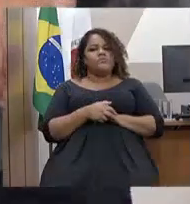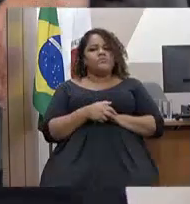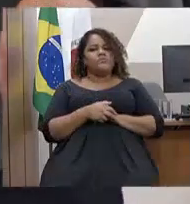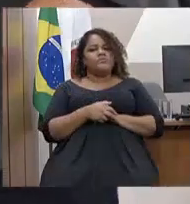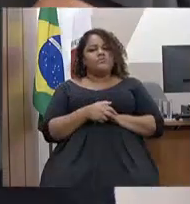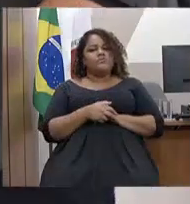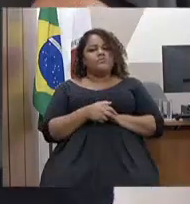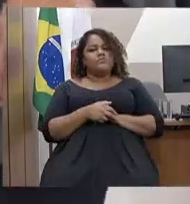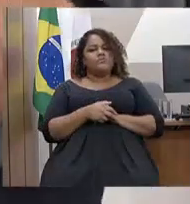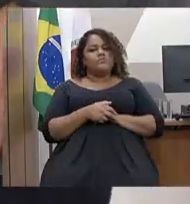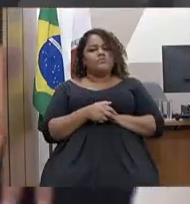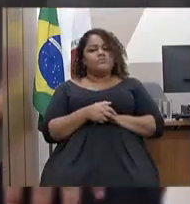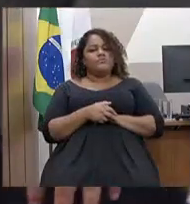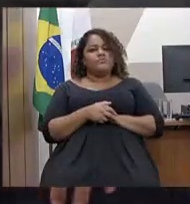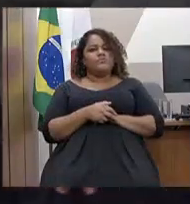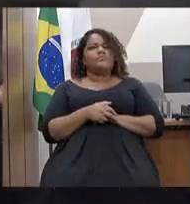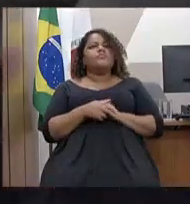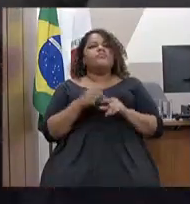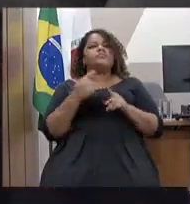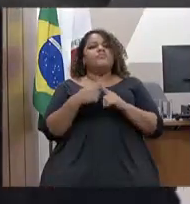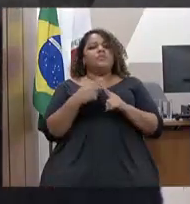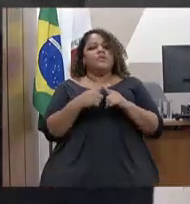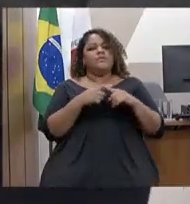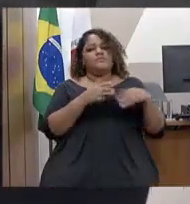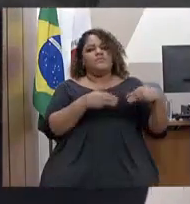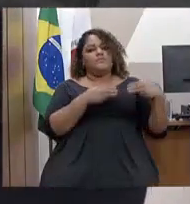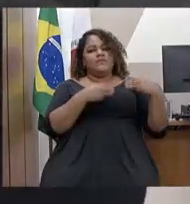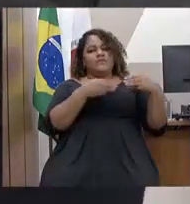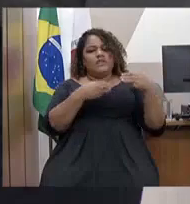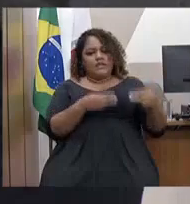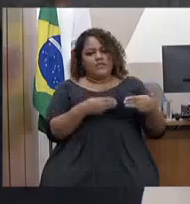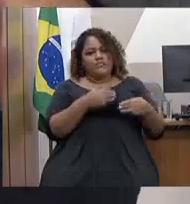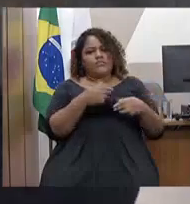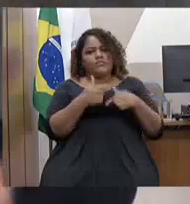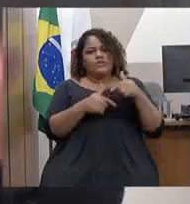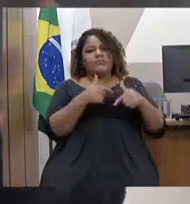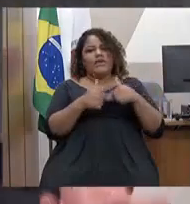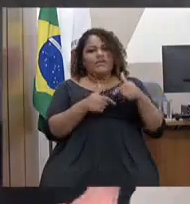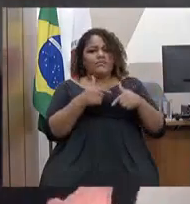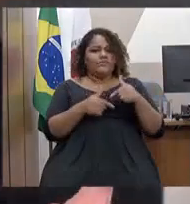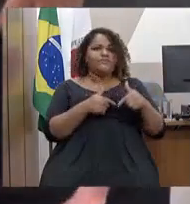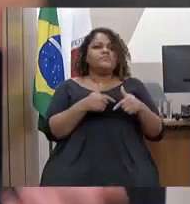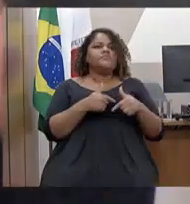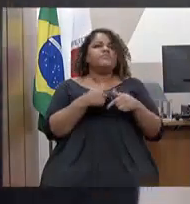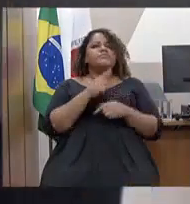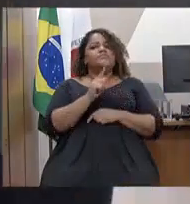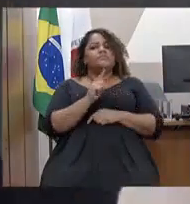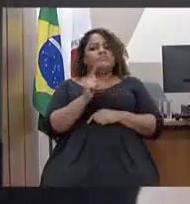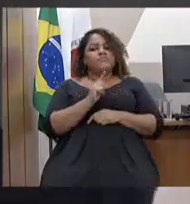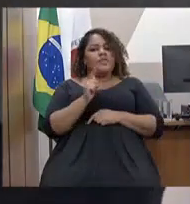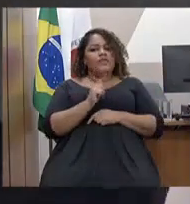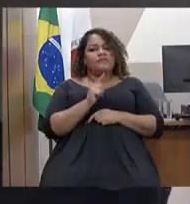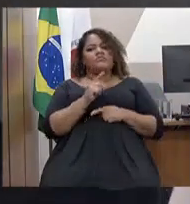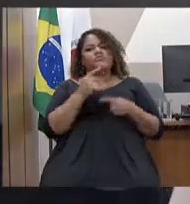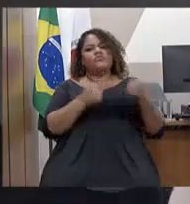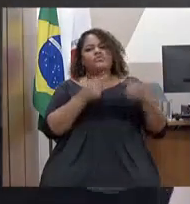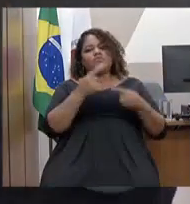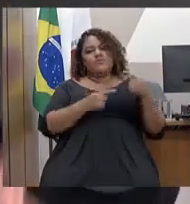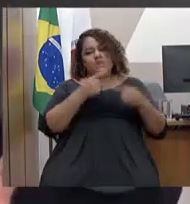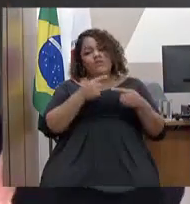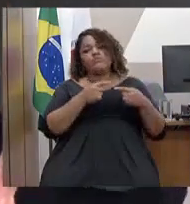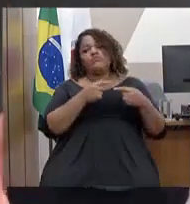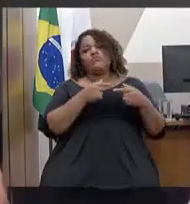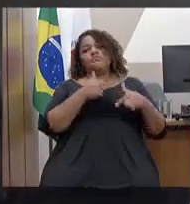o ministério do trabalho né como eu falei inicialmente a discussão trabalho escravo a discussão do da